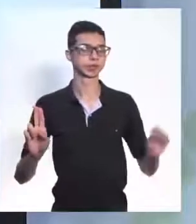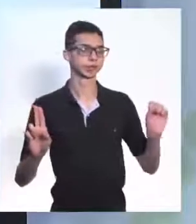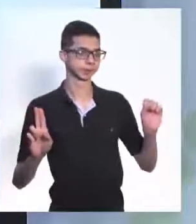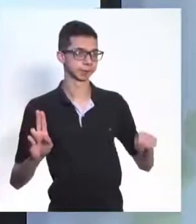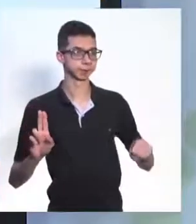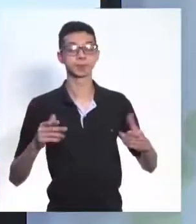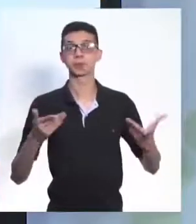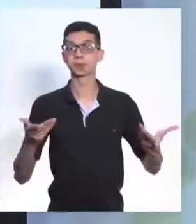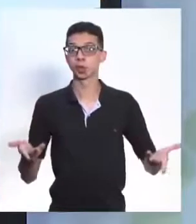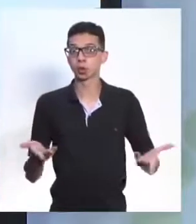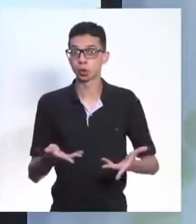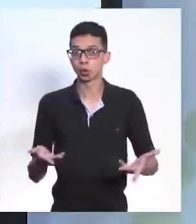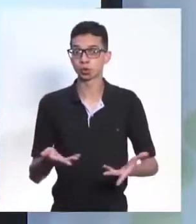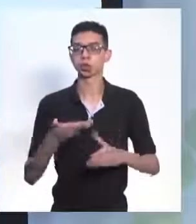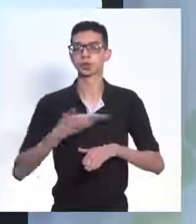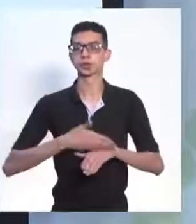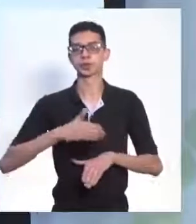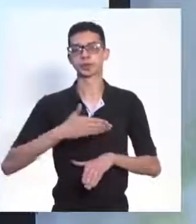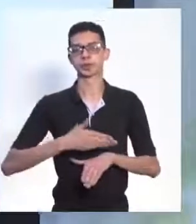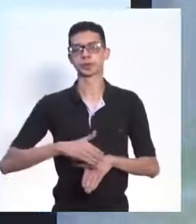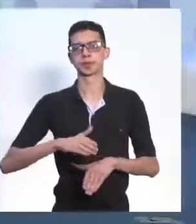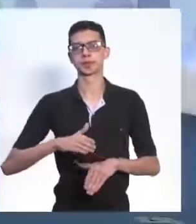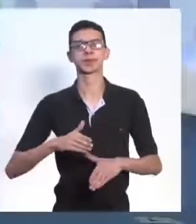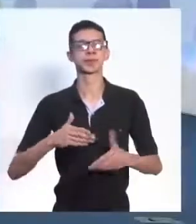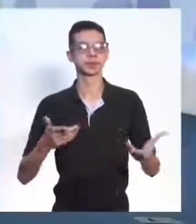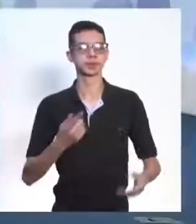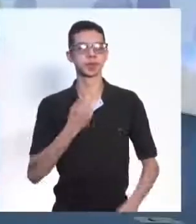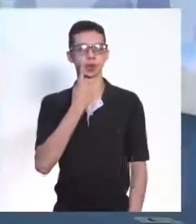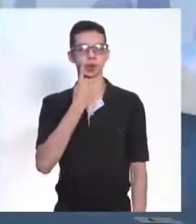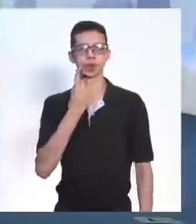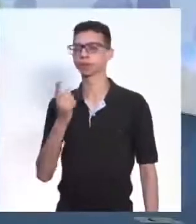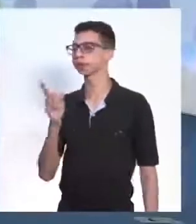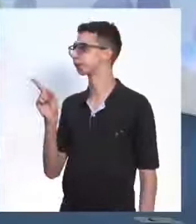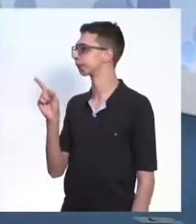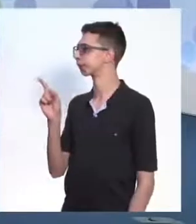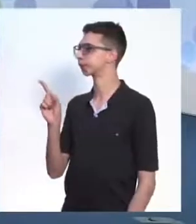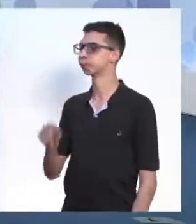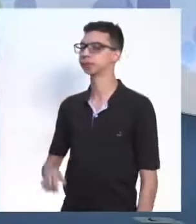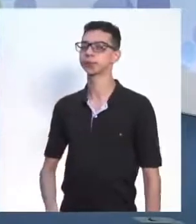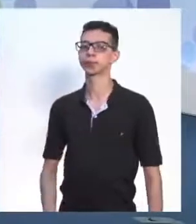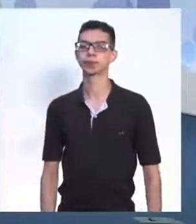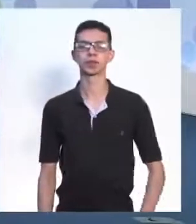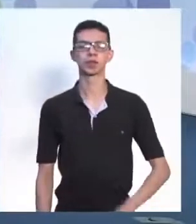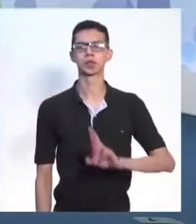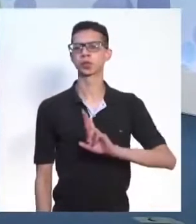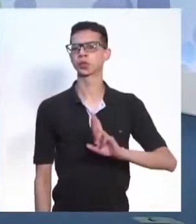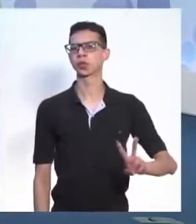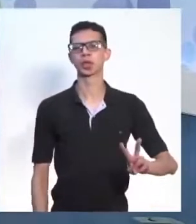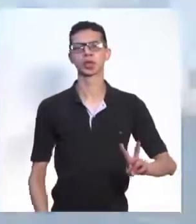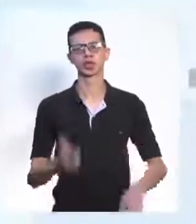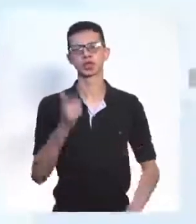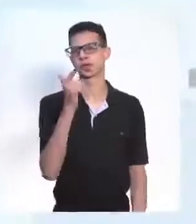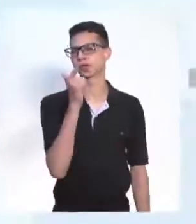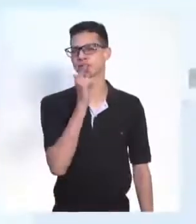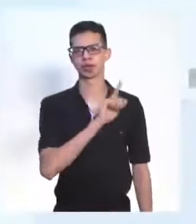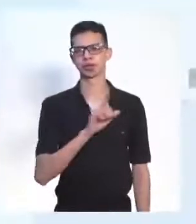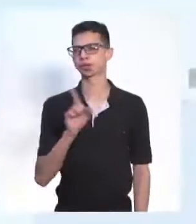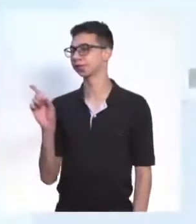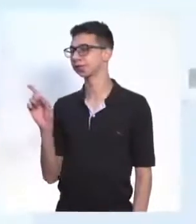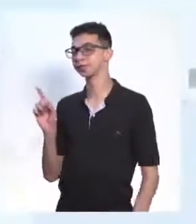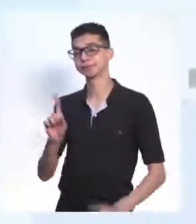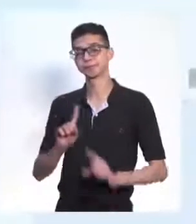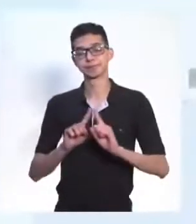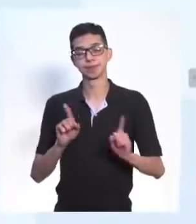gente vai trabalhar um pouquinho isso e ó, não foram bem essas que eu consegui, mas o negócio aqui para quem gosta de